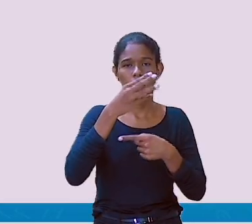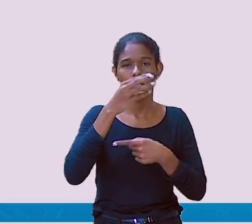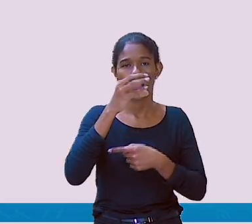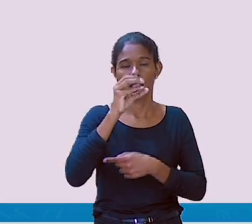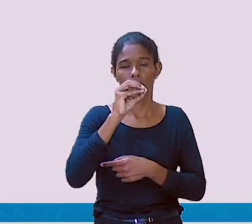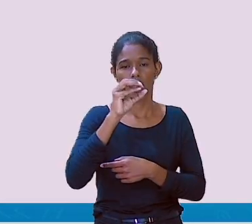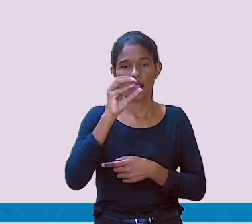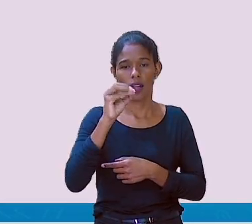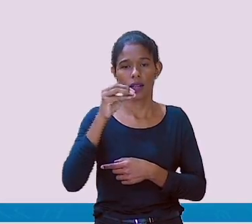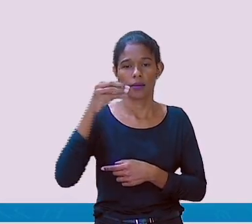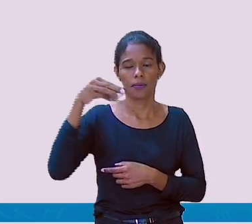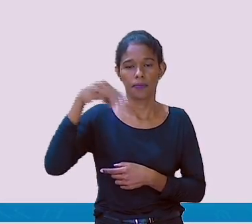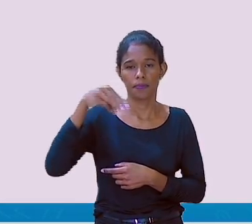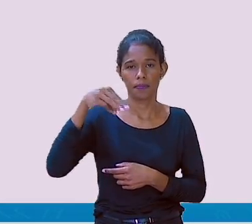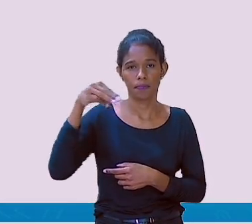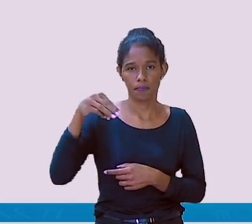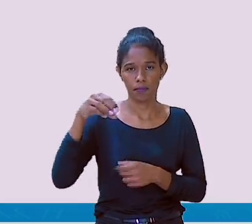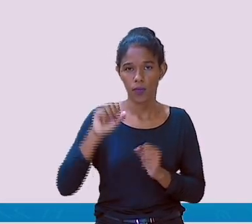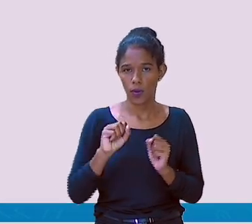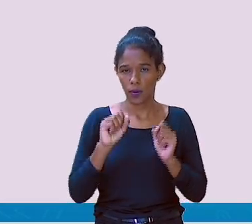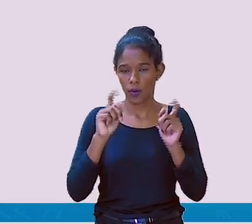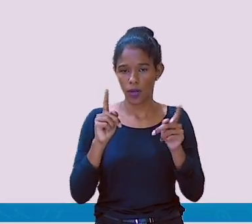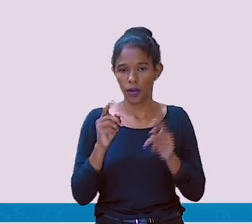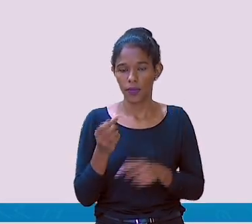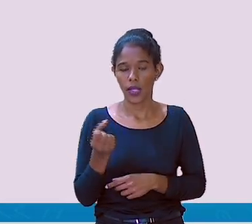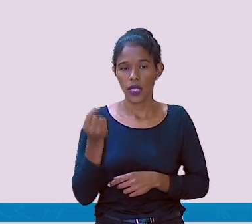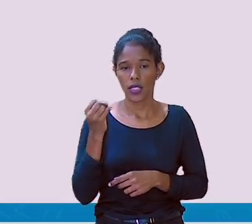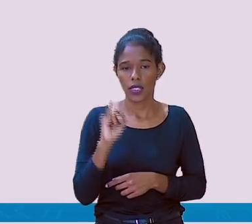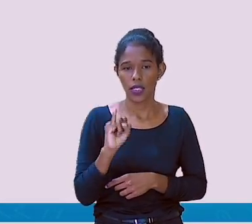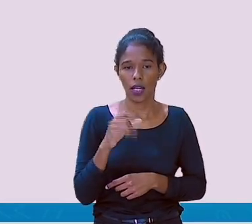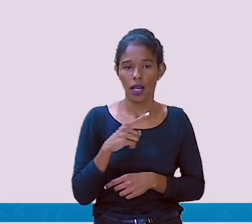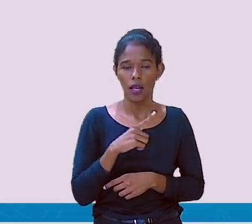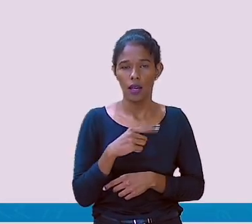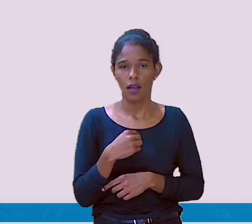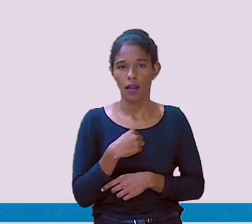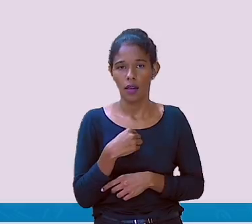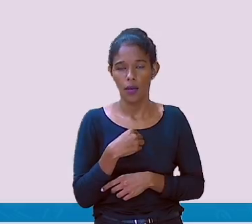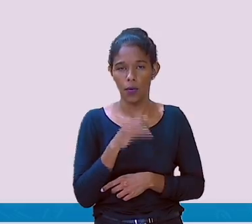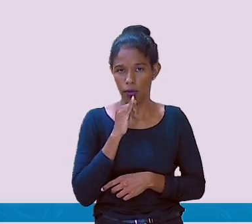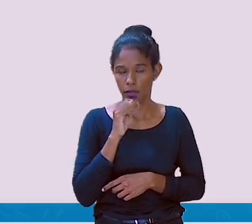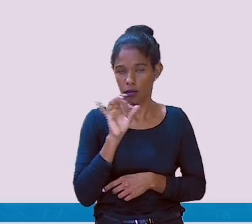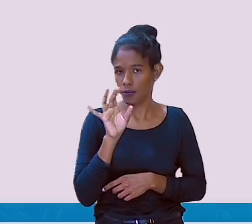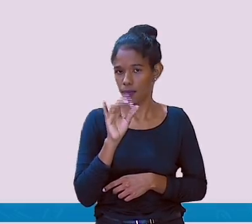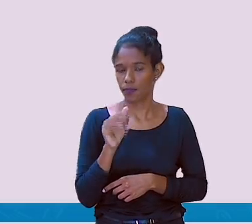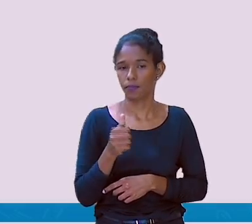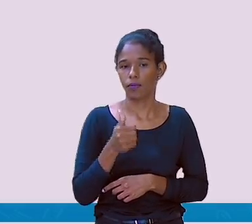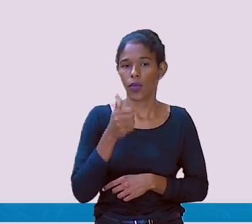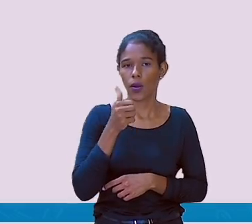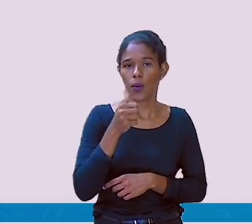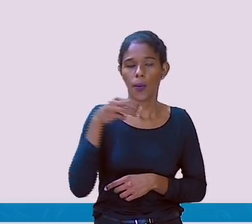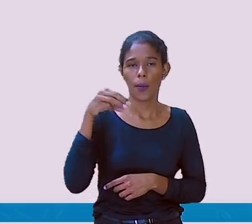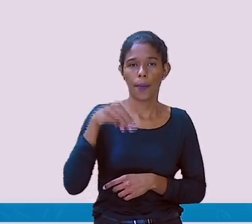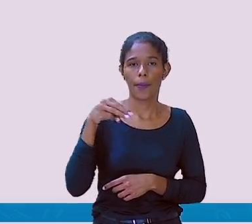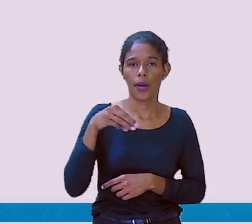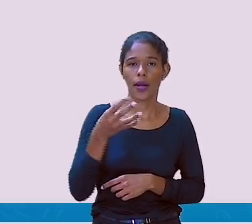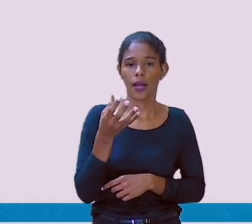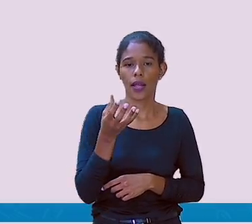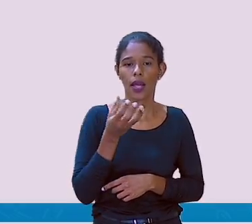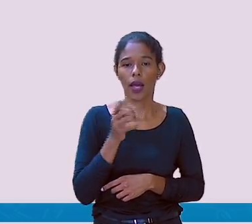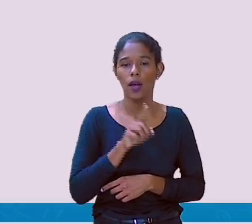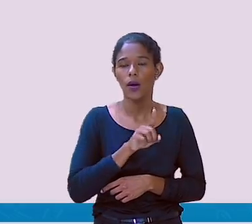milímetros, certo? Se eu estou no metro, um exemplo, e quero ir para o milímetro, então eu